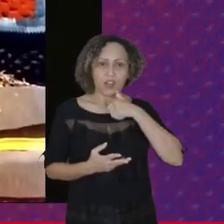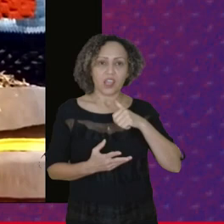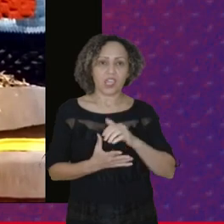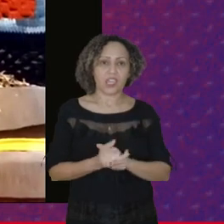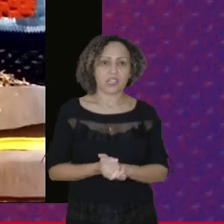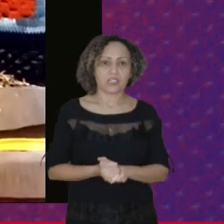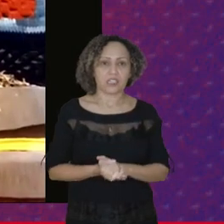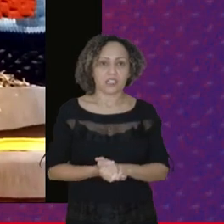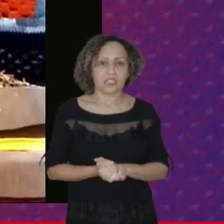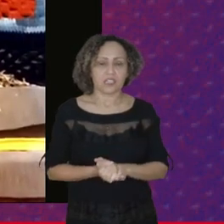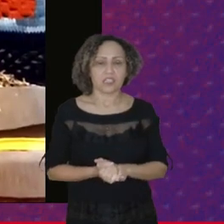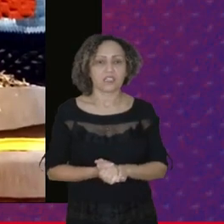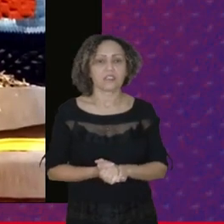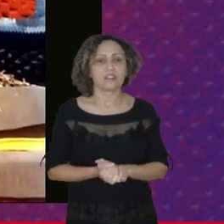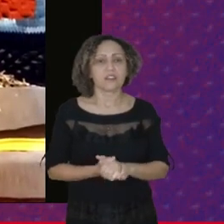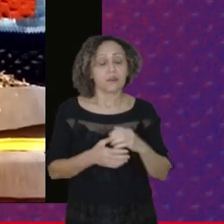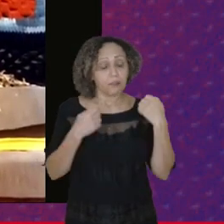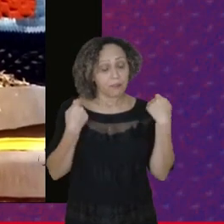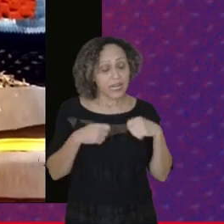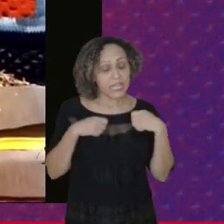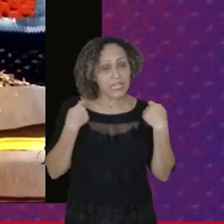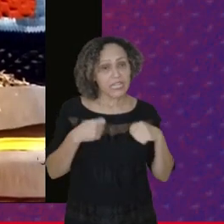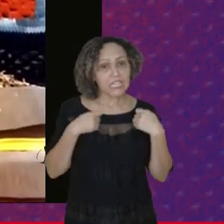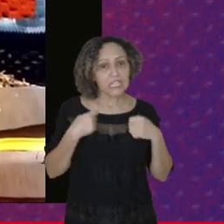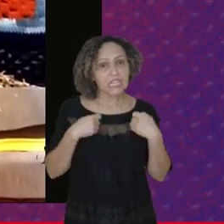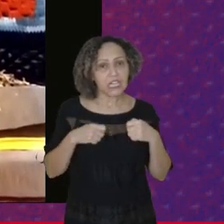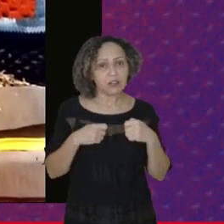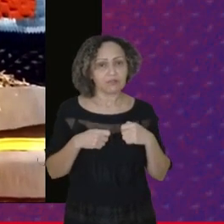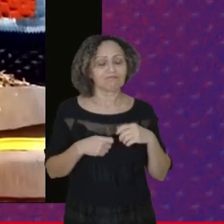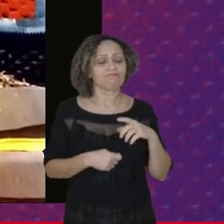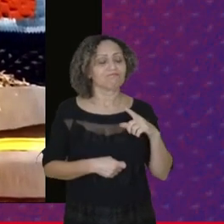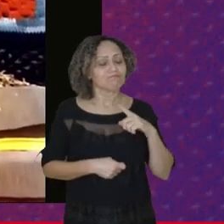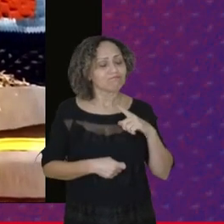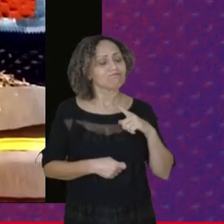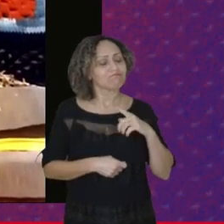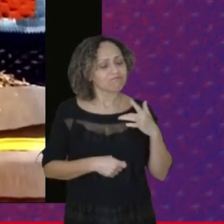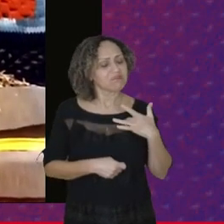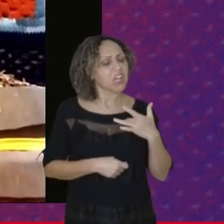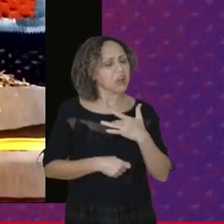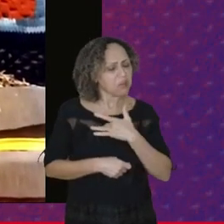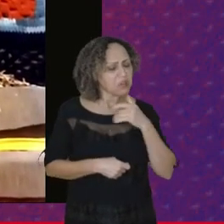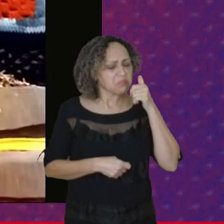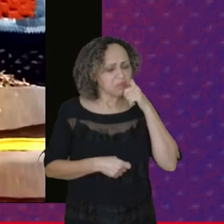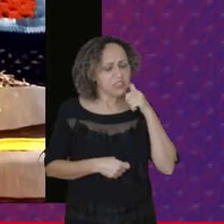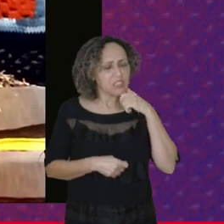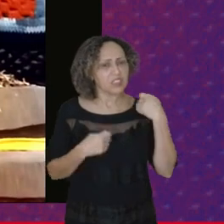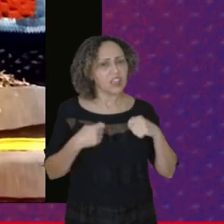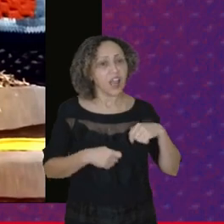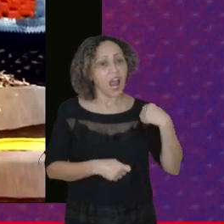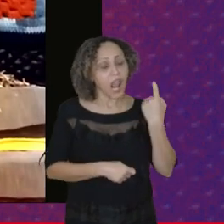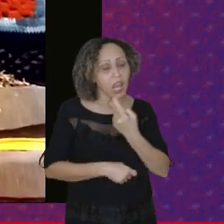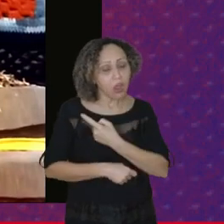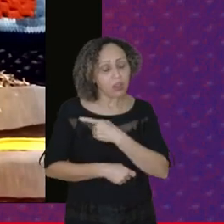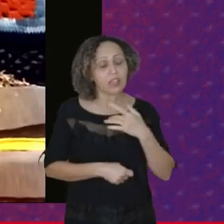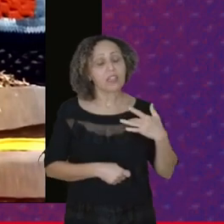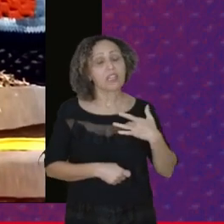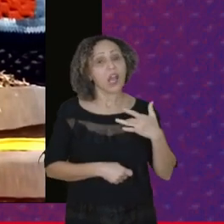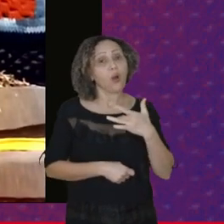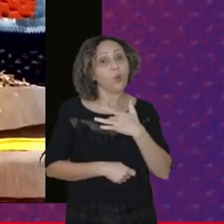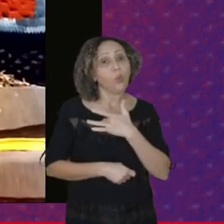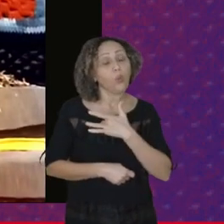mulheres, nós precisamos para ter saúde. a nossa saúde,